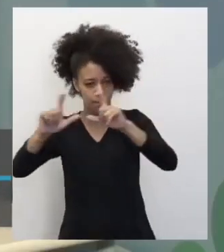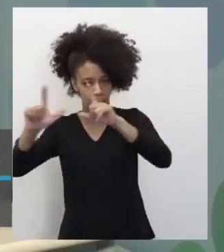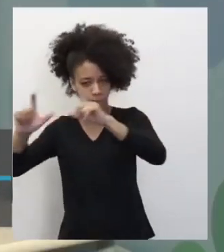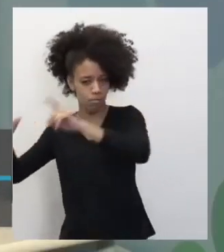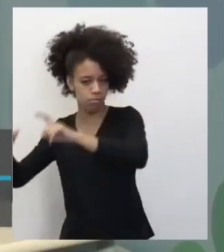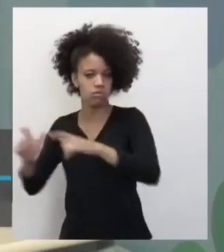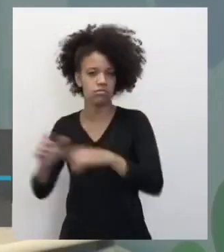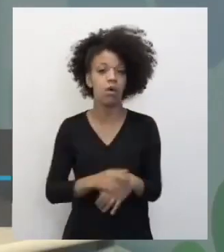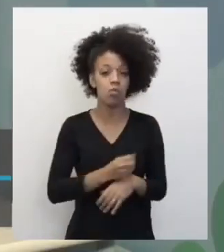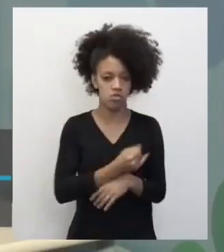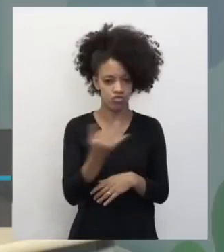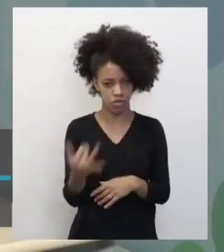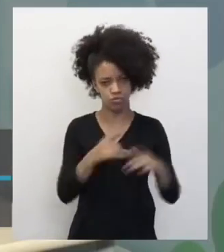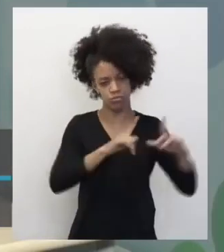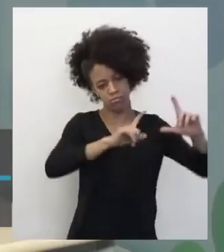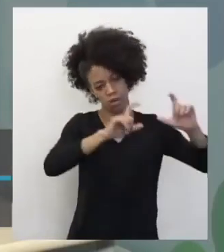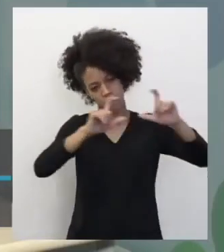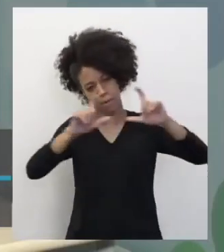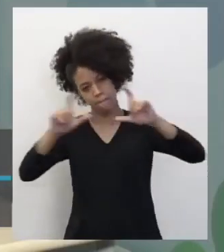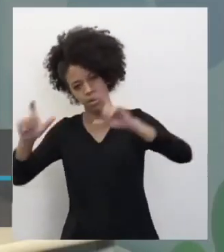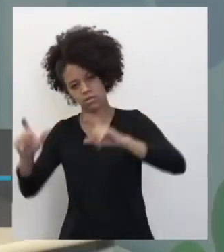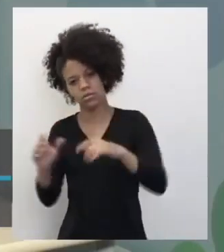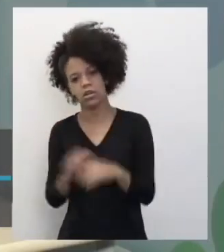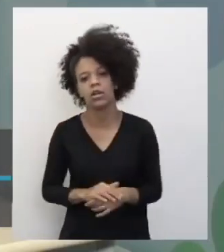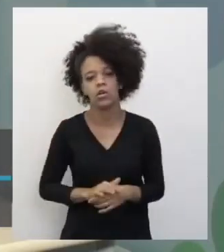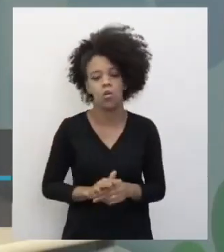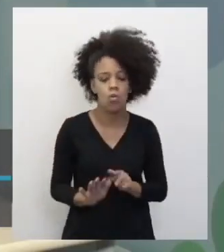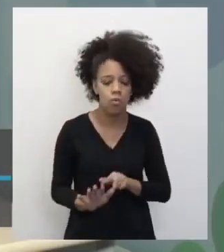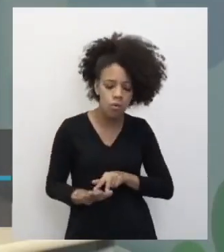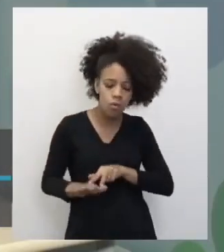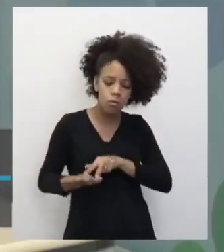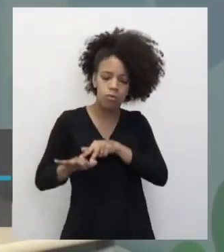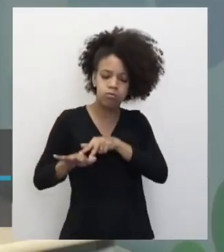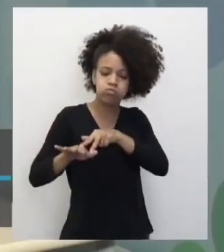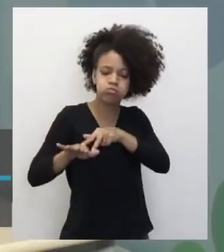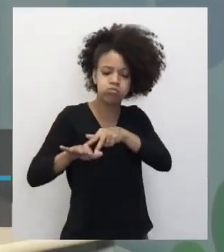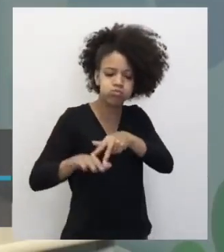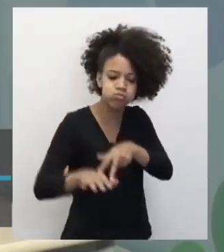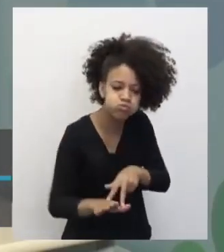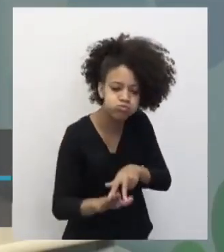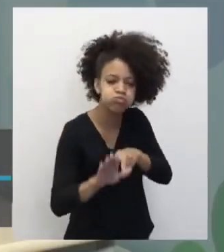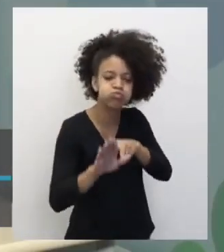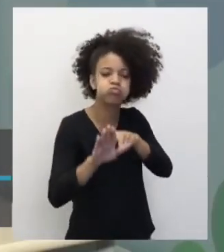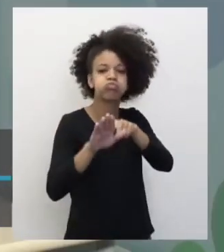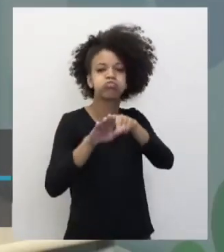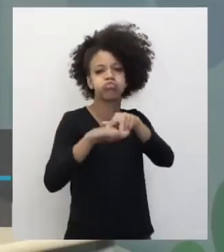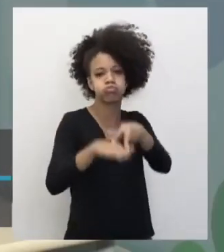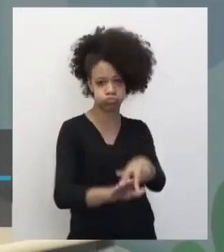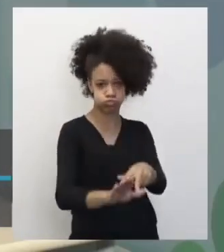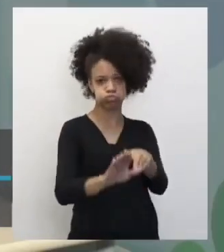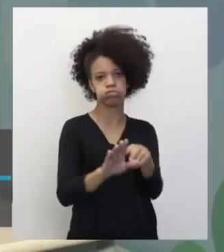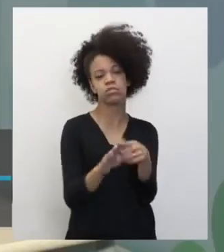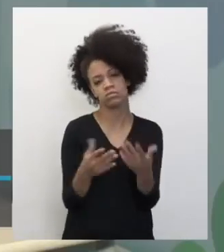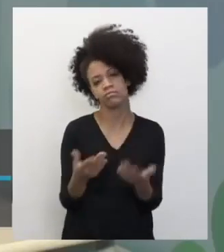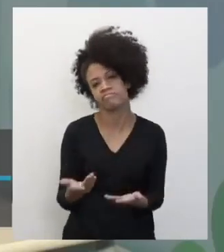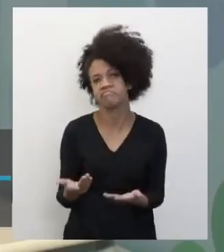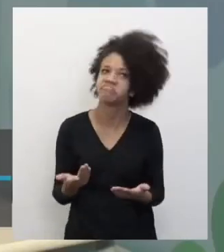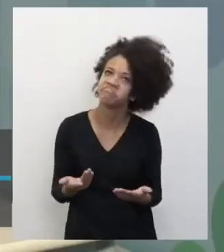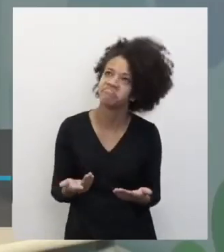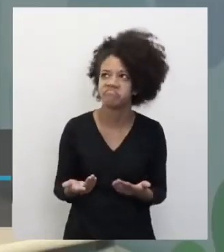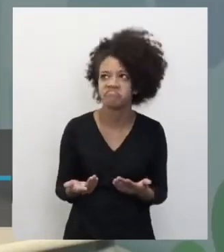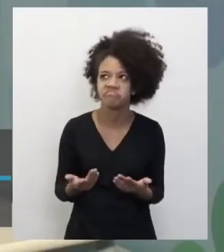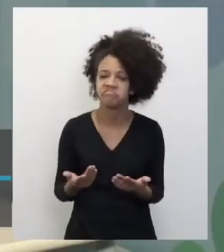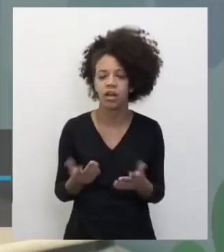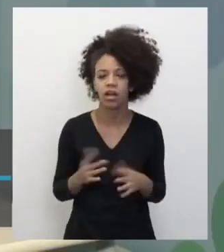aquele, tipo, cara subindo na onda, ele dropando, terminando a onda. Seria uma